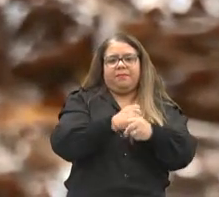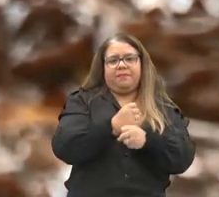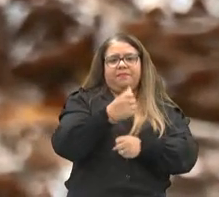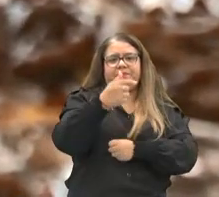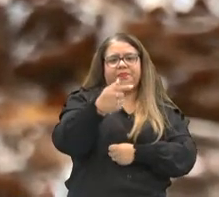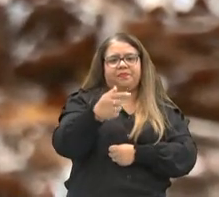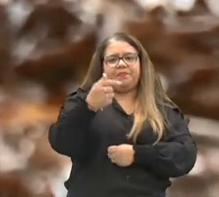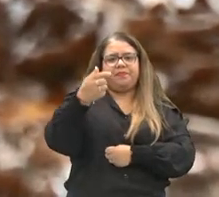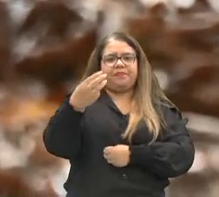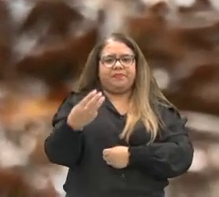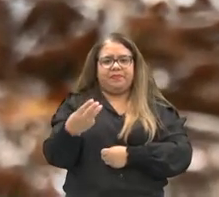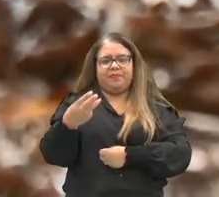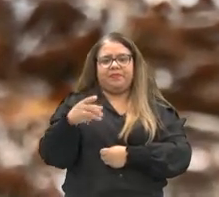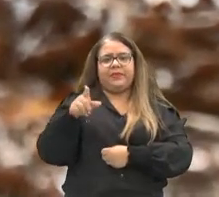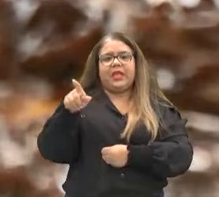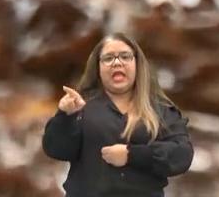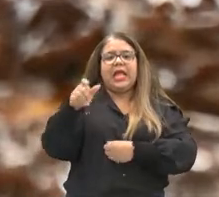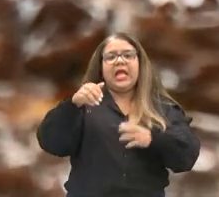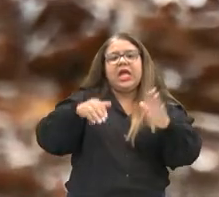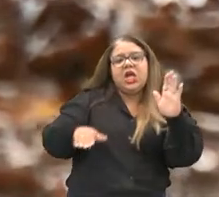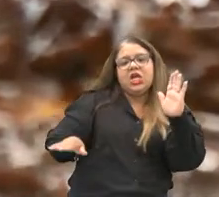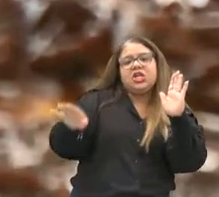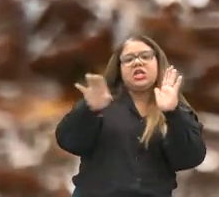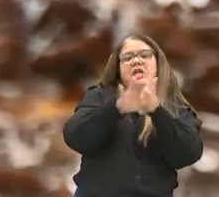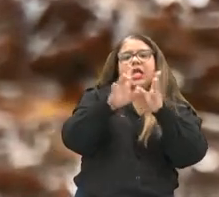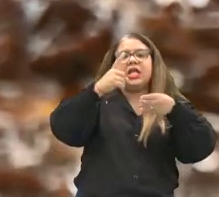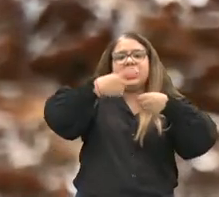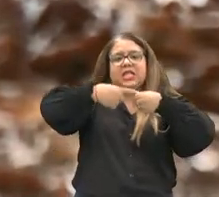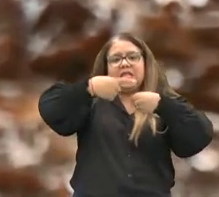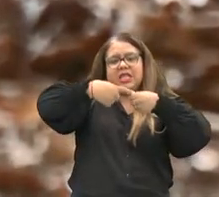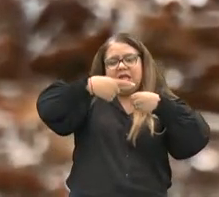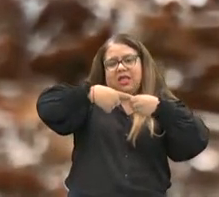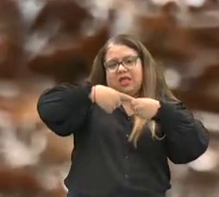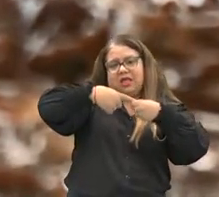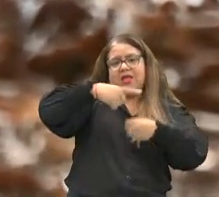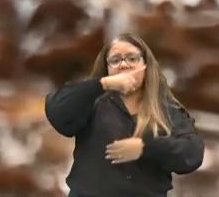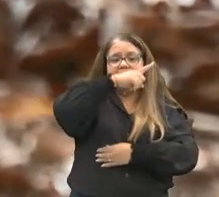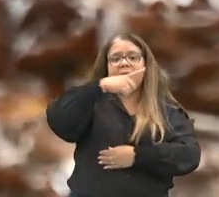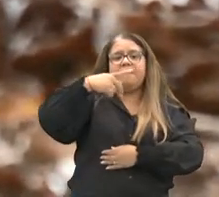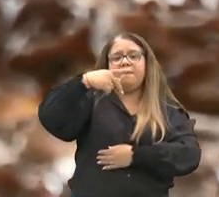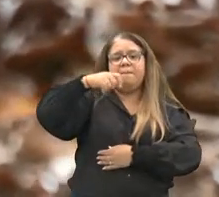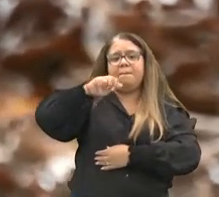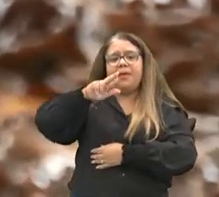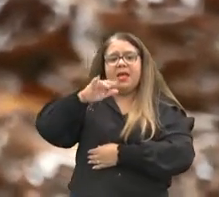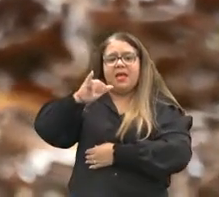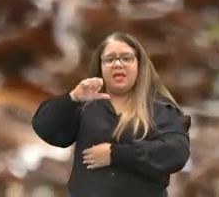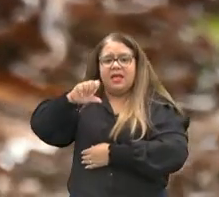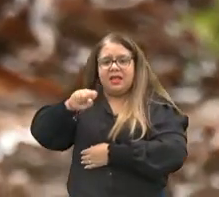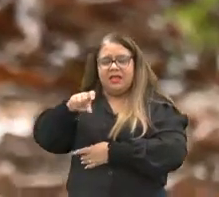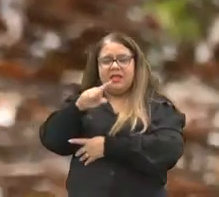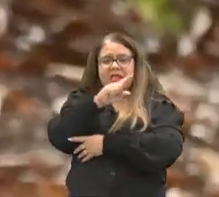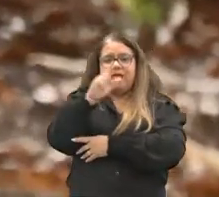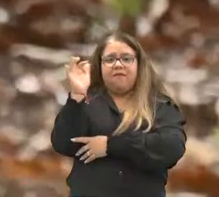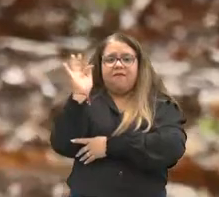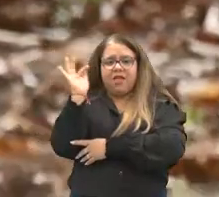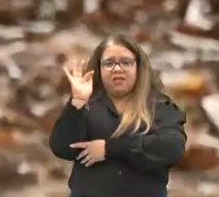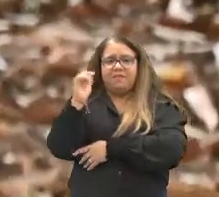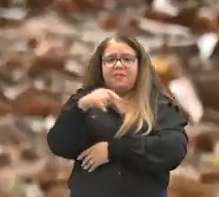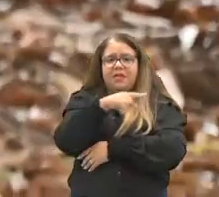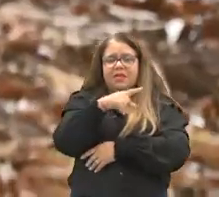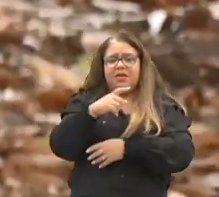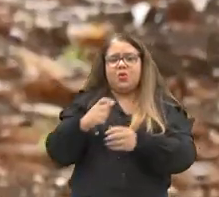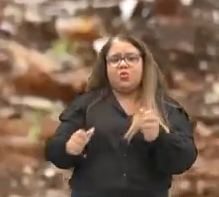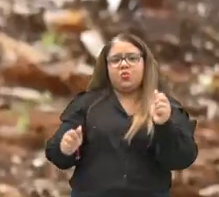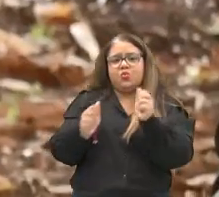Filindo Miller estava chegando em Paris, na França, com a esposa dele, a Consuelo, e o neto, Pedro. Mas ainda no